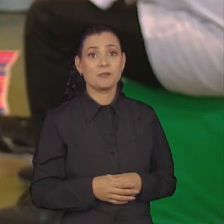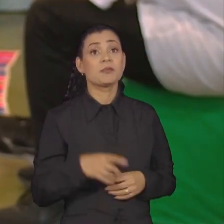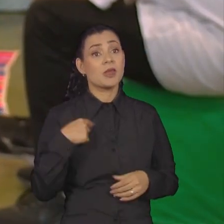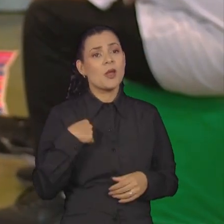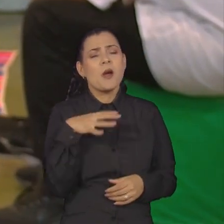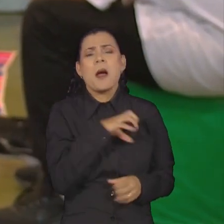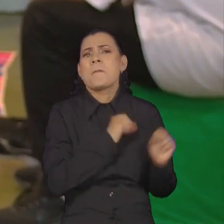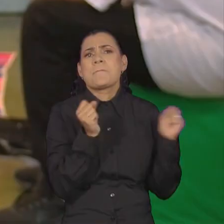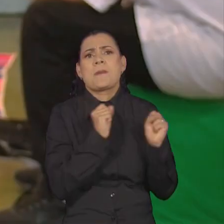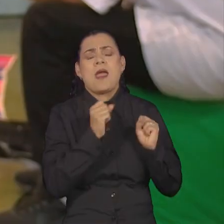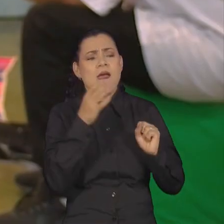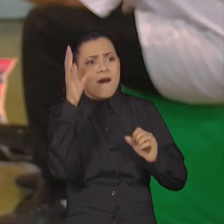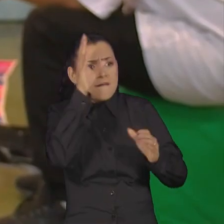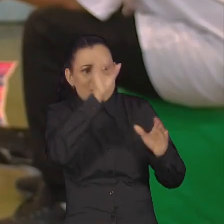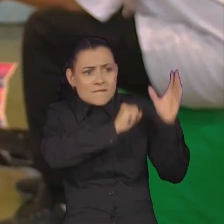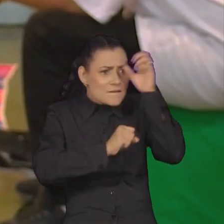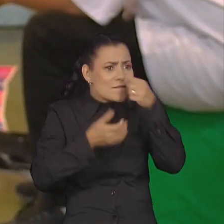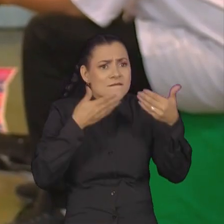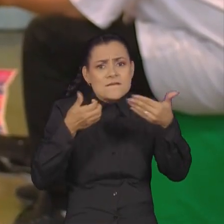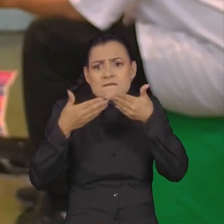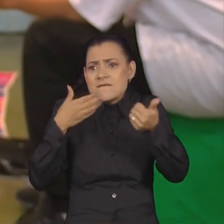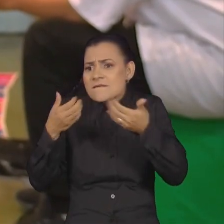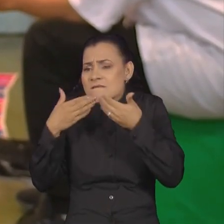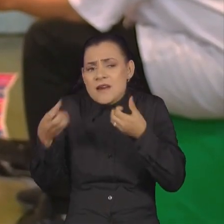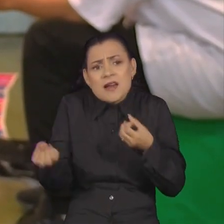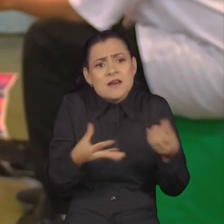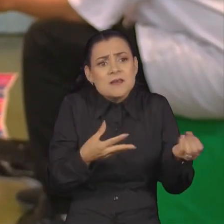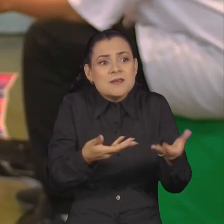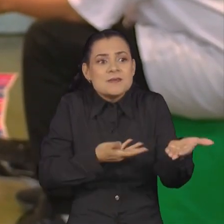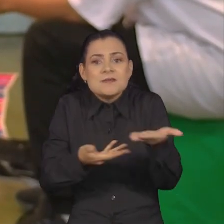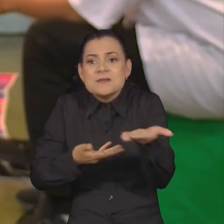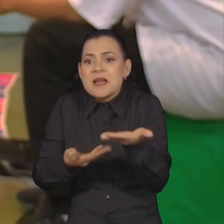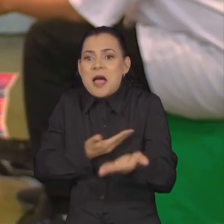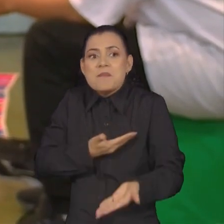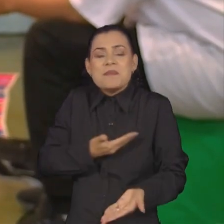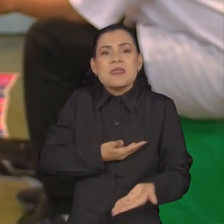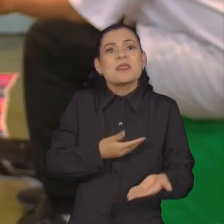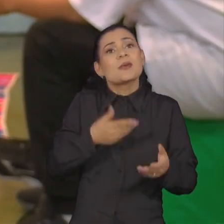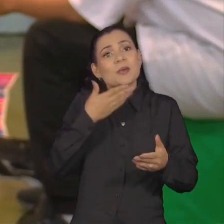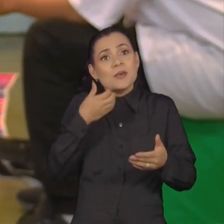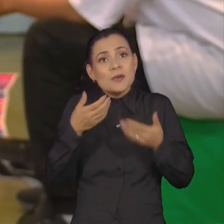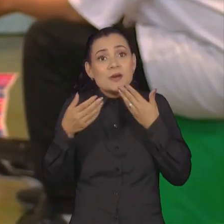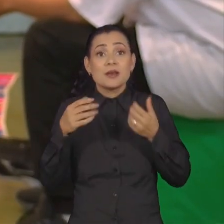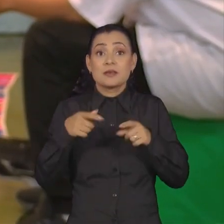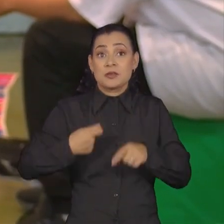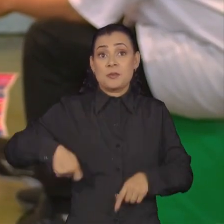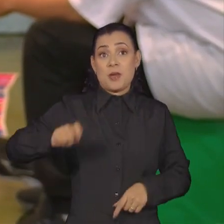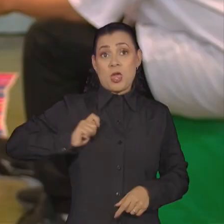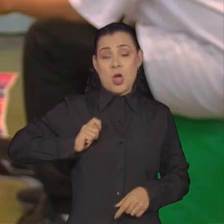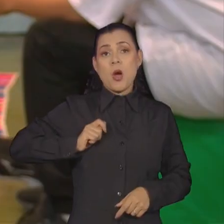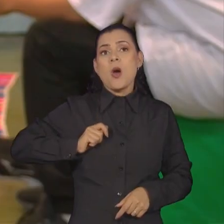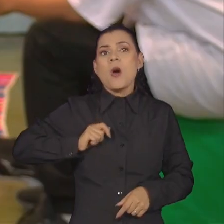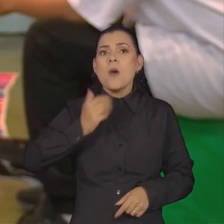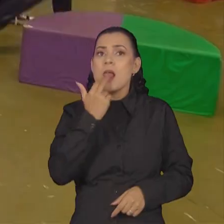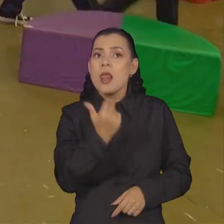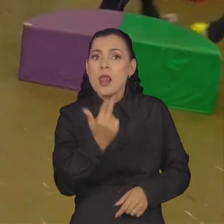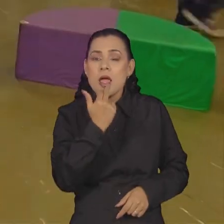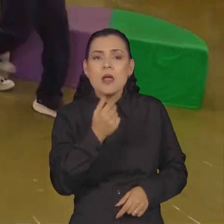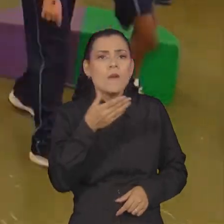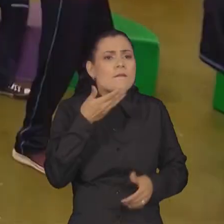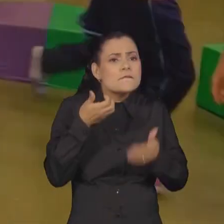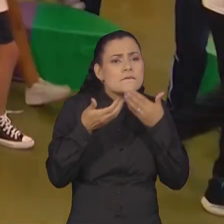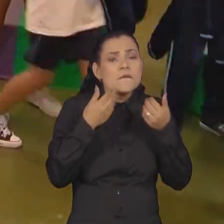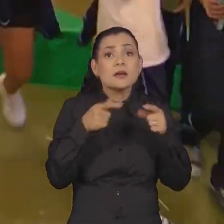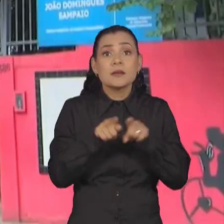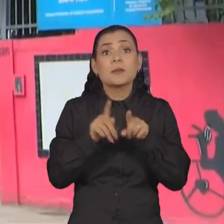coisas novas e fiz muitas amizades. Consegui conhecer um pouco melhor o espanhol, que é uma língua bem falada. O